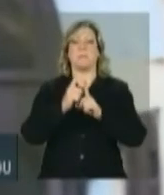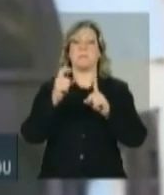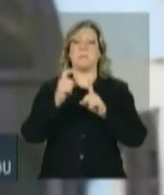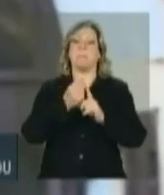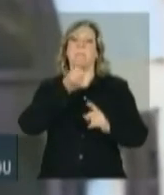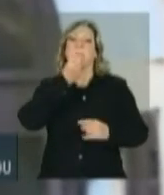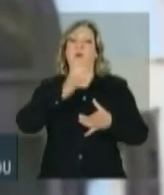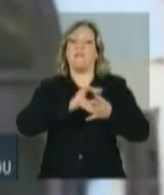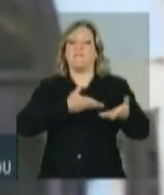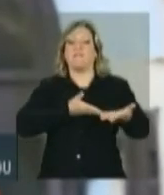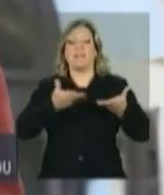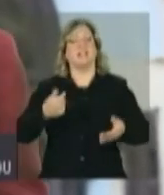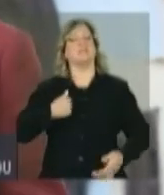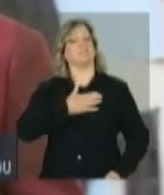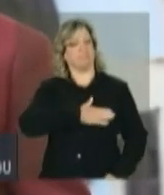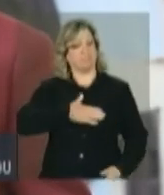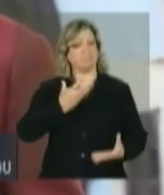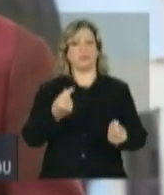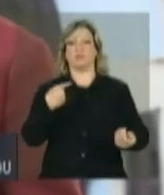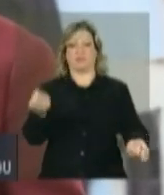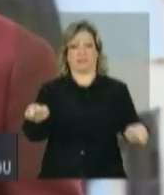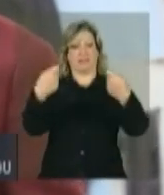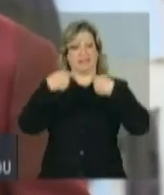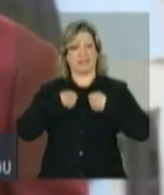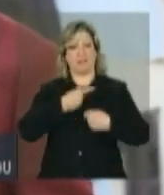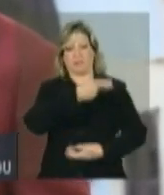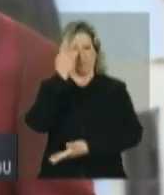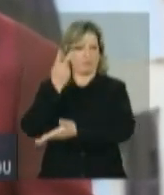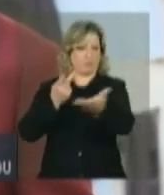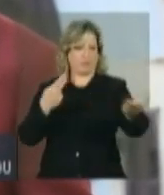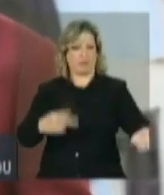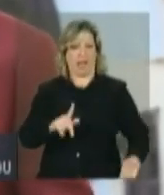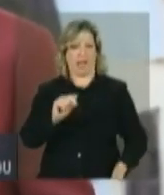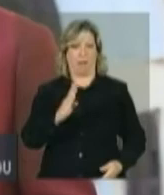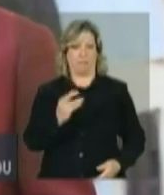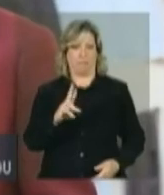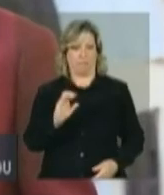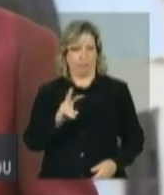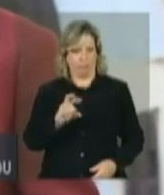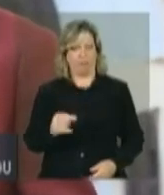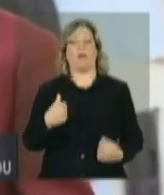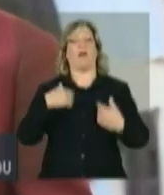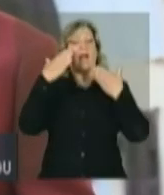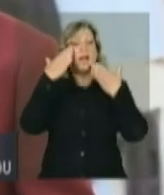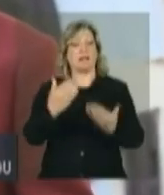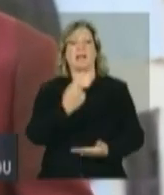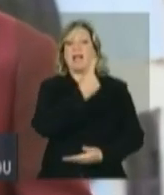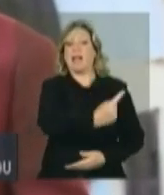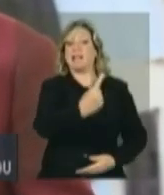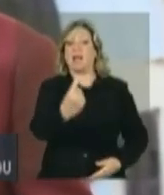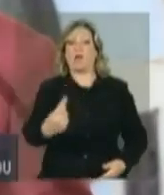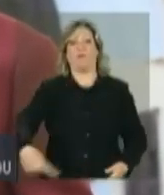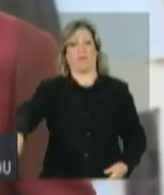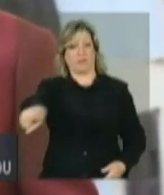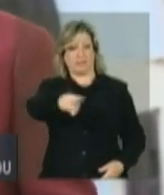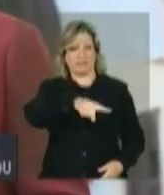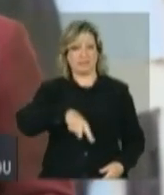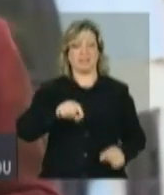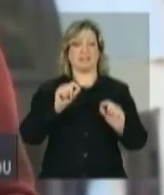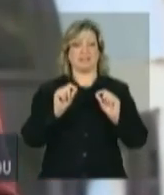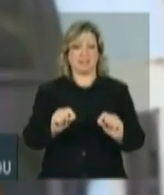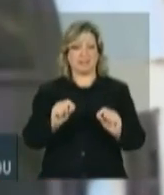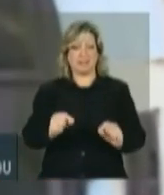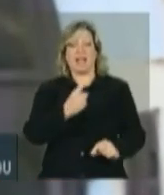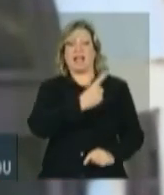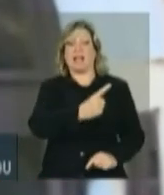de boas-vindas que eu recebi aqui da população de Gávrovo. Agradeço a cada um de vocês,